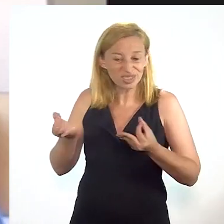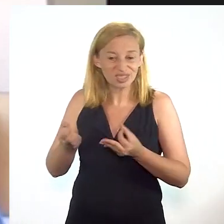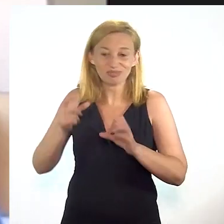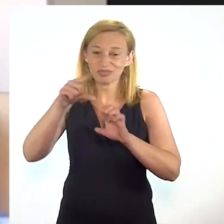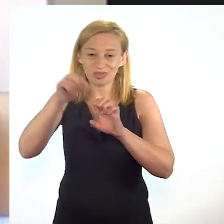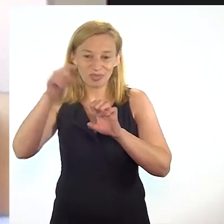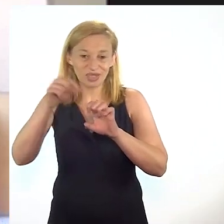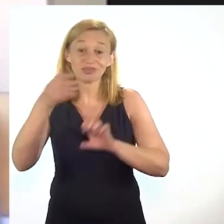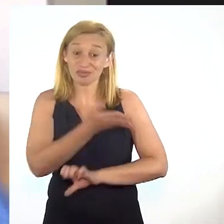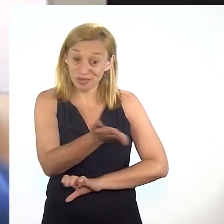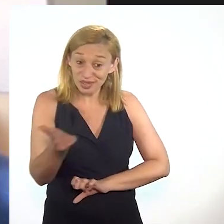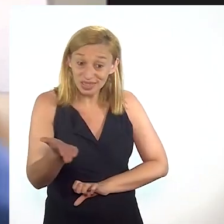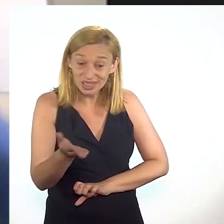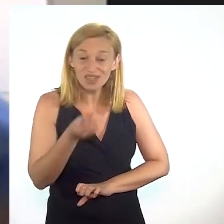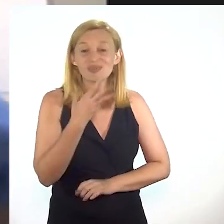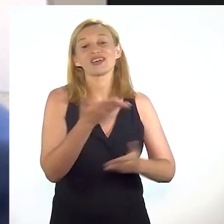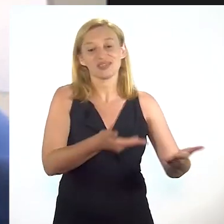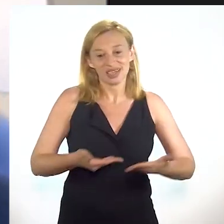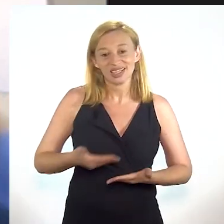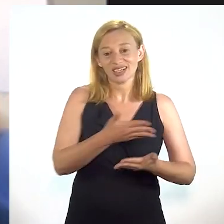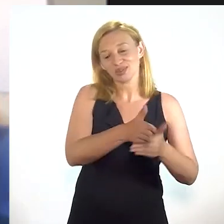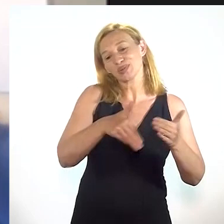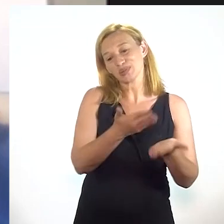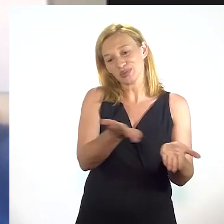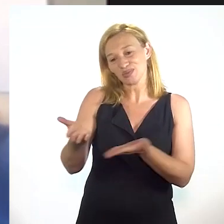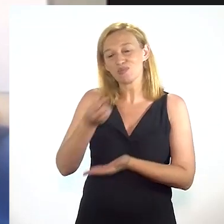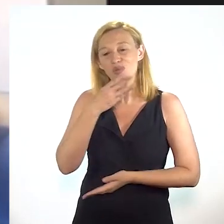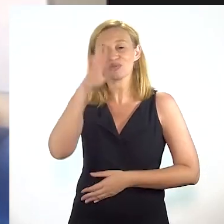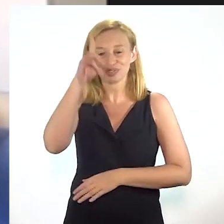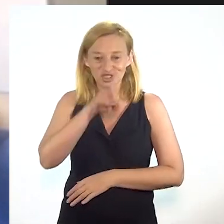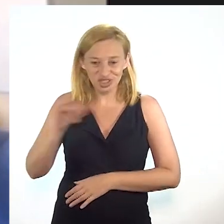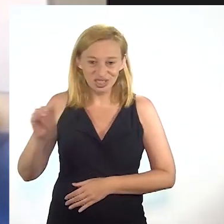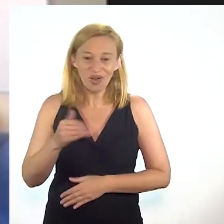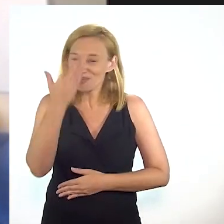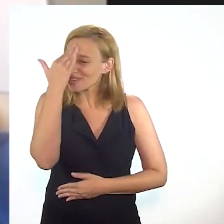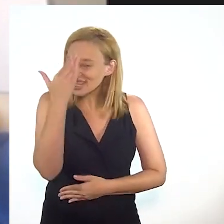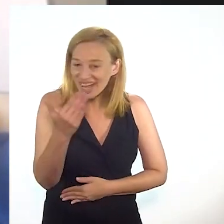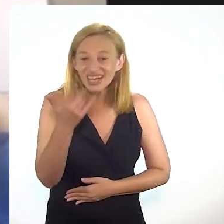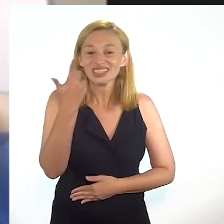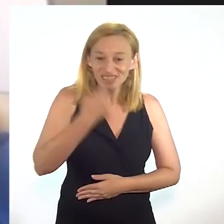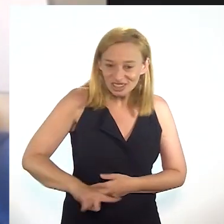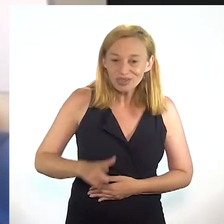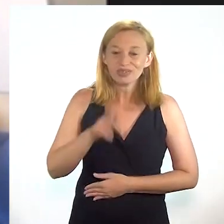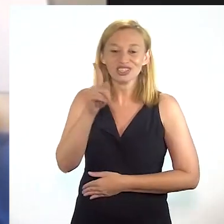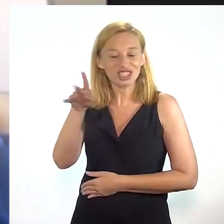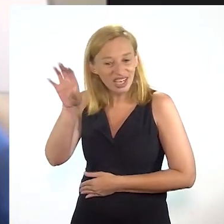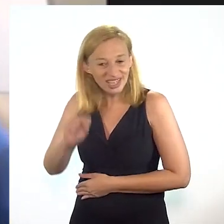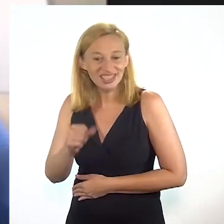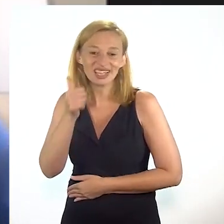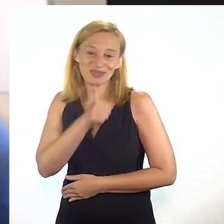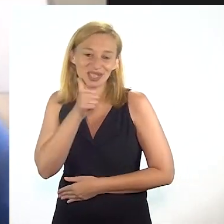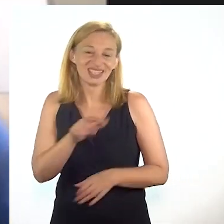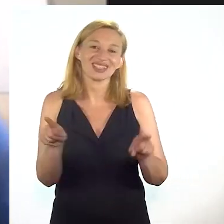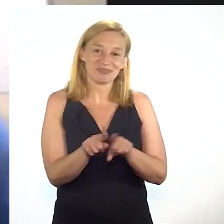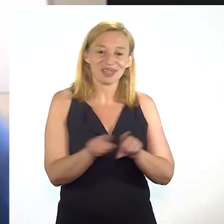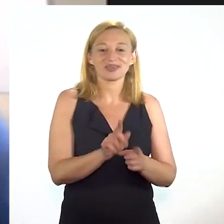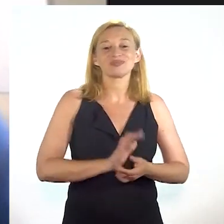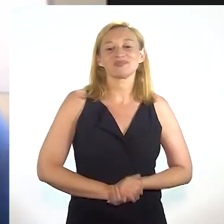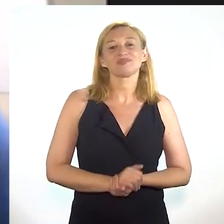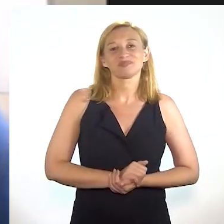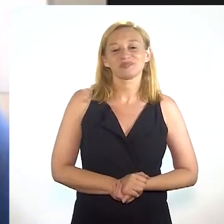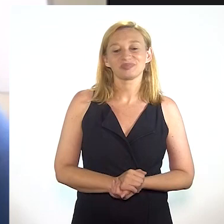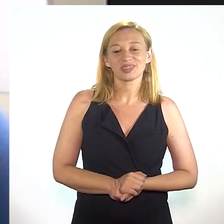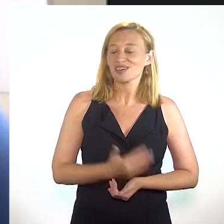para os empreendimentos de vocês. Sejam bem-vindos todos e um bom dia. Muito obrigado de novo, Geisa, e as meninas